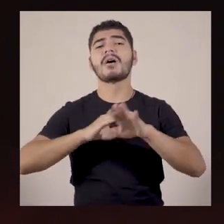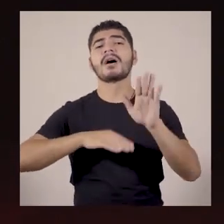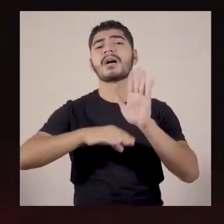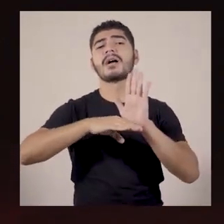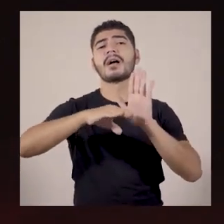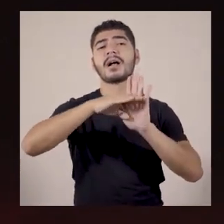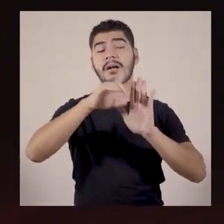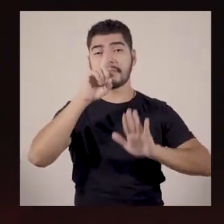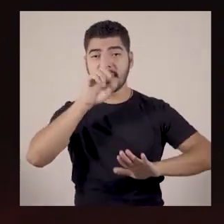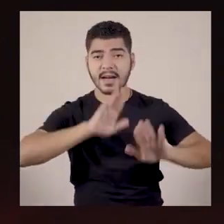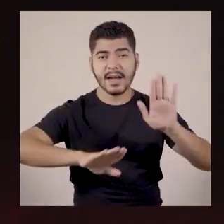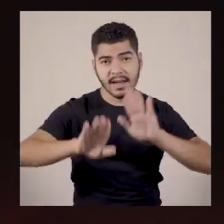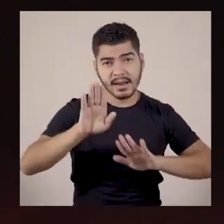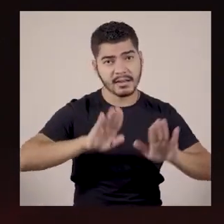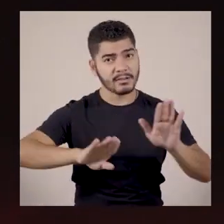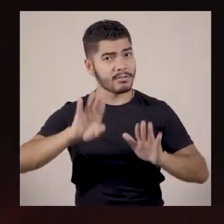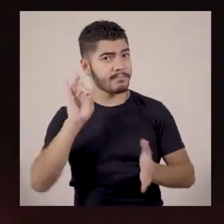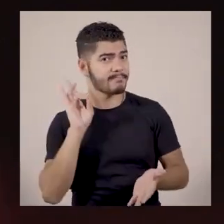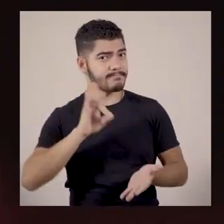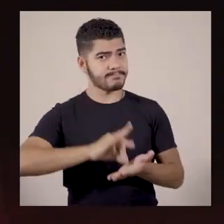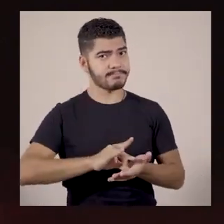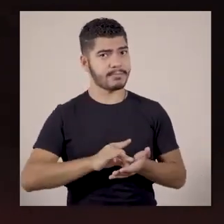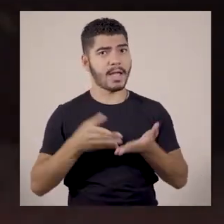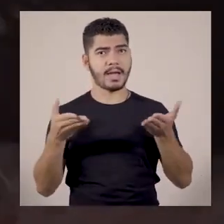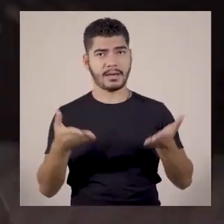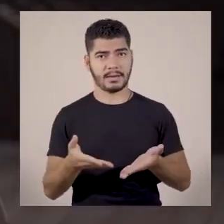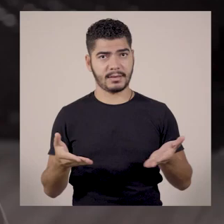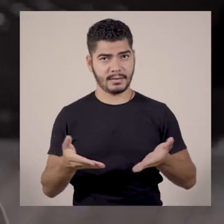classe perigosa aqui?